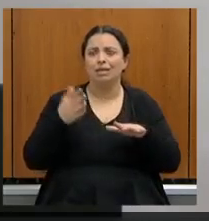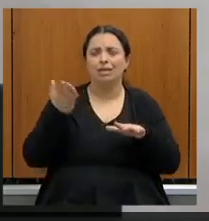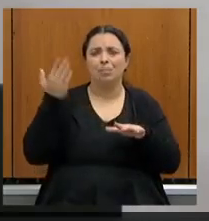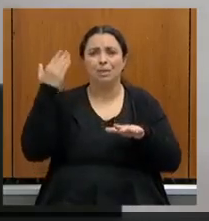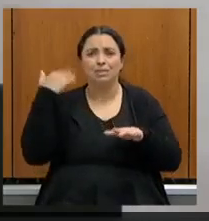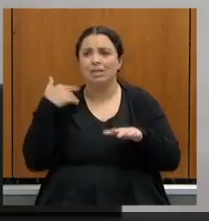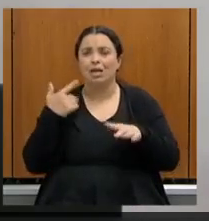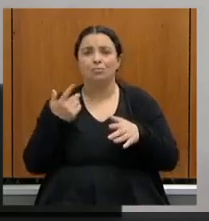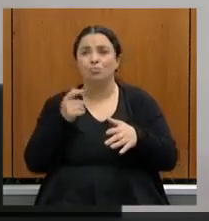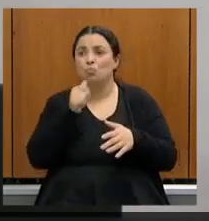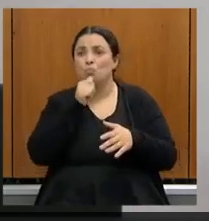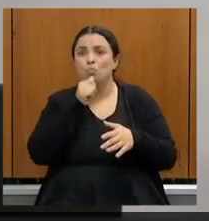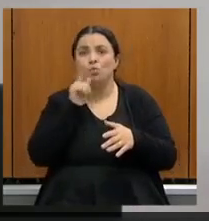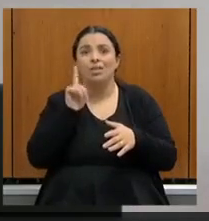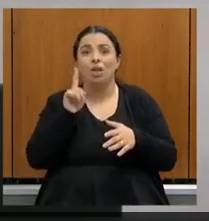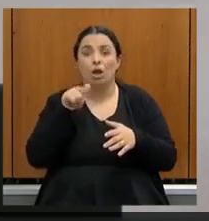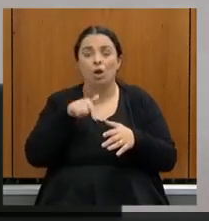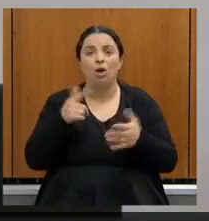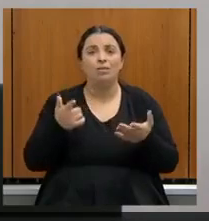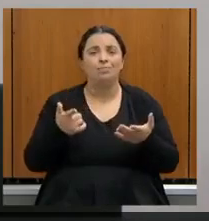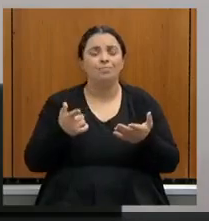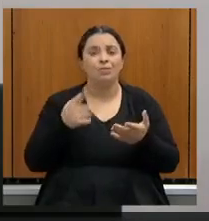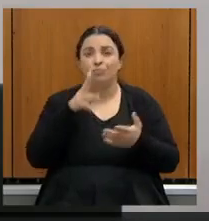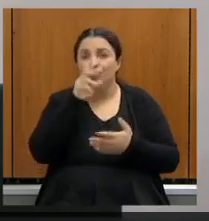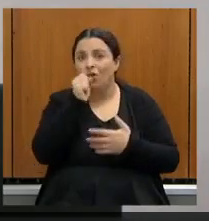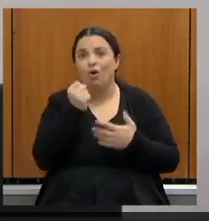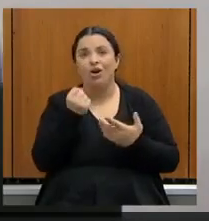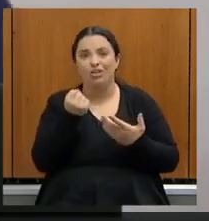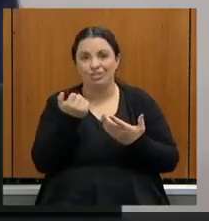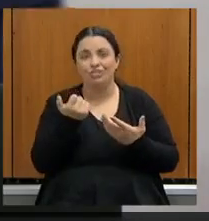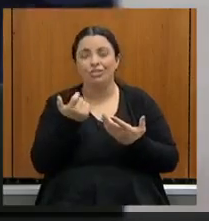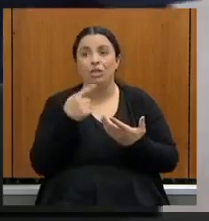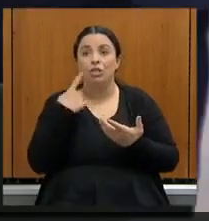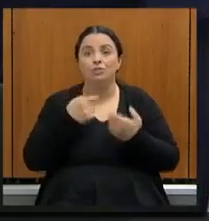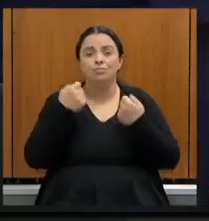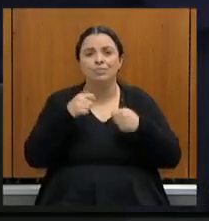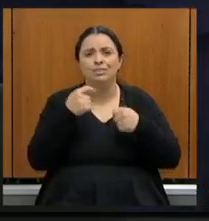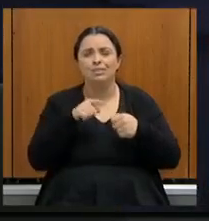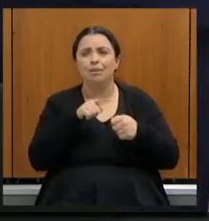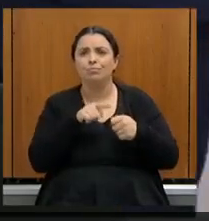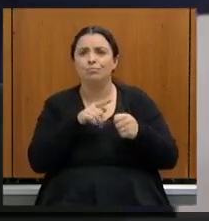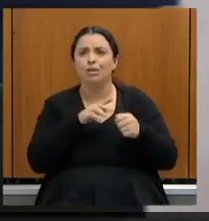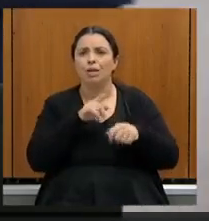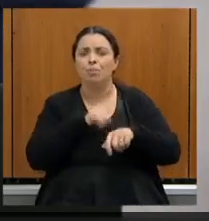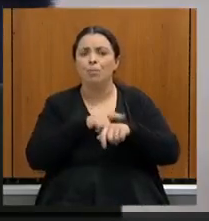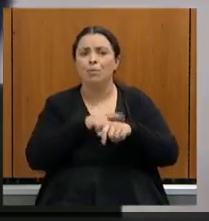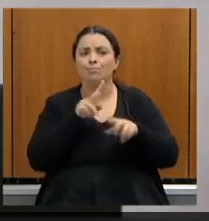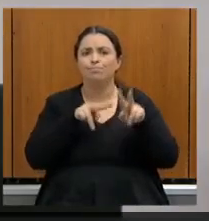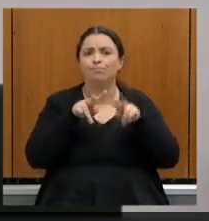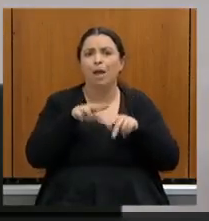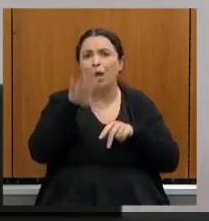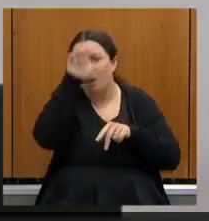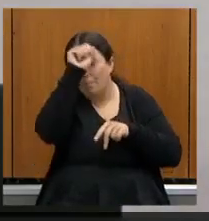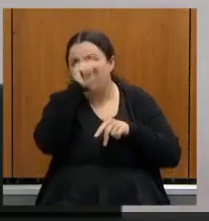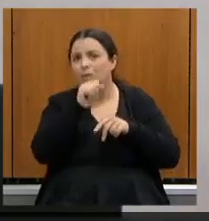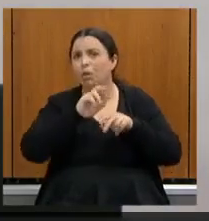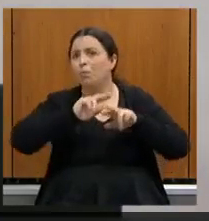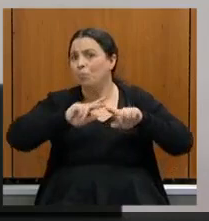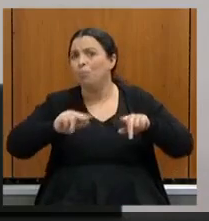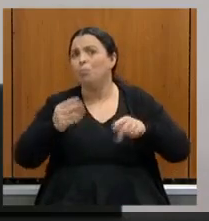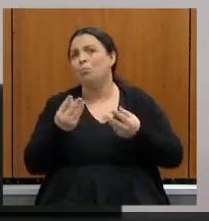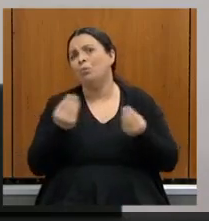humanidade e acredito que precisamos tirar grandes ensinamentos deste momento e